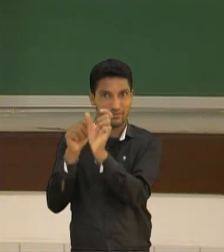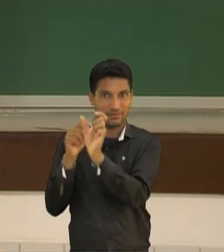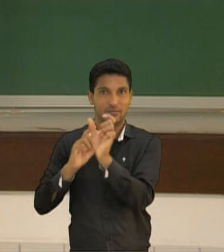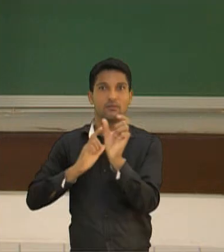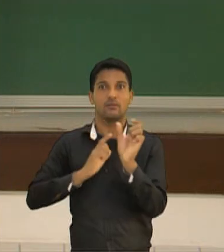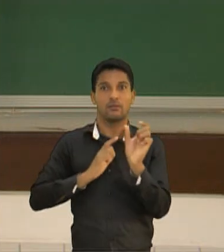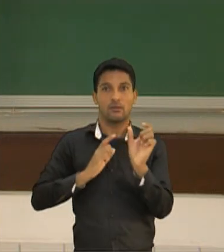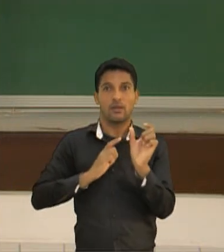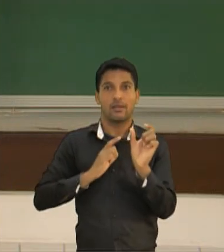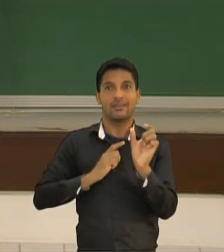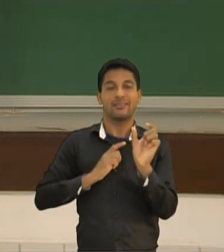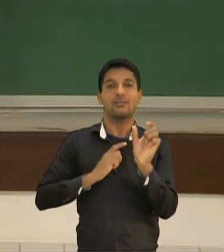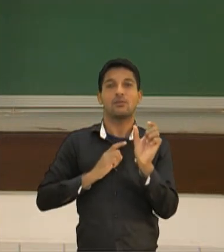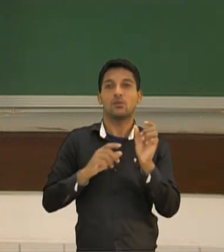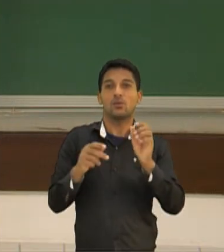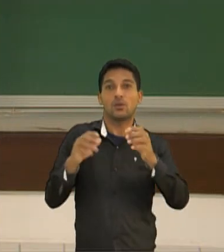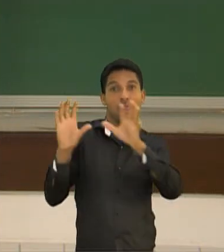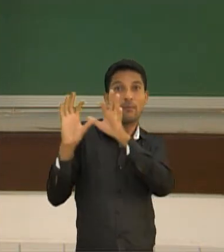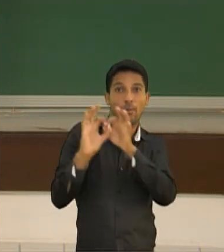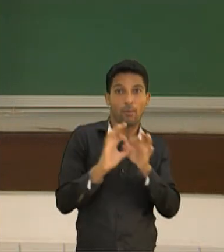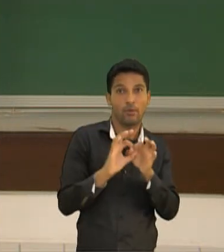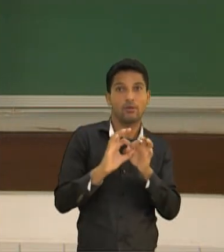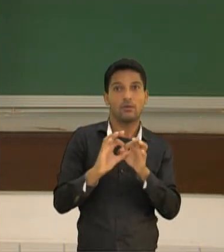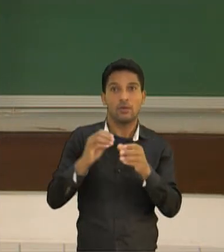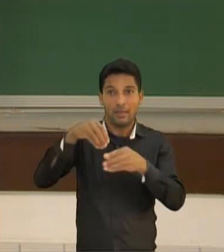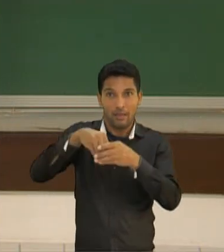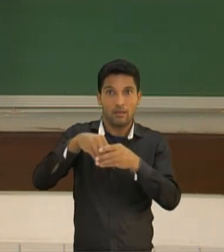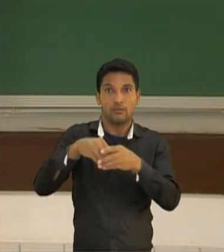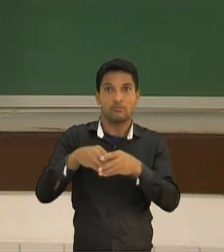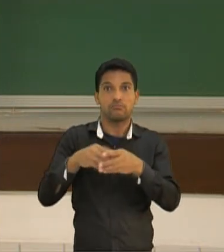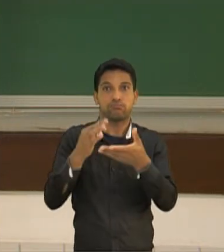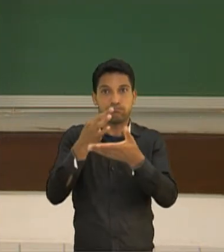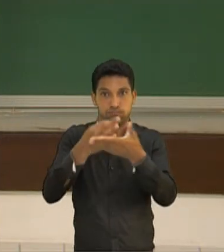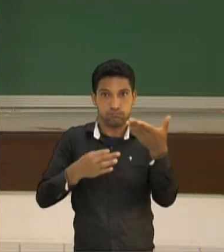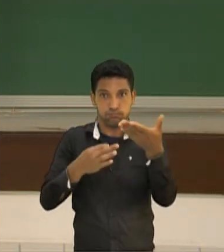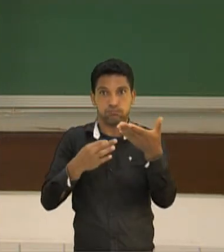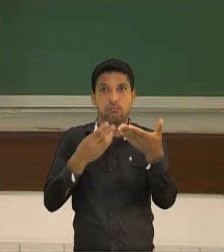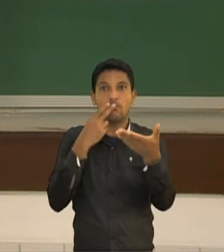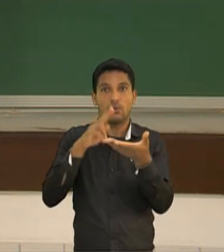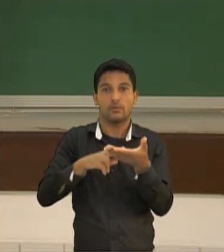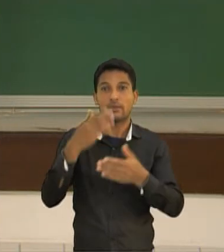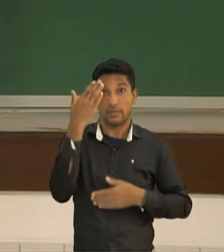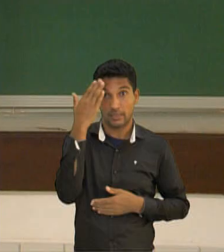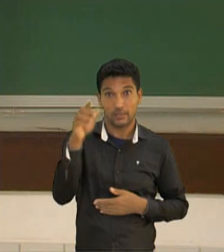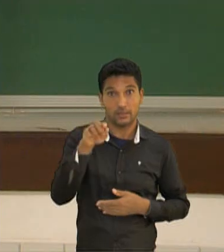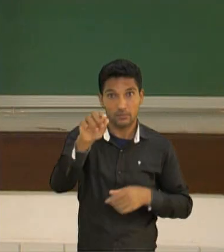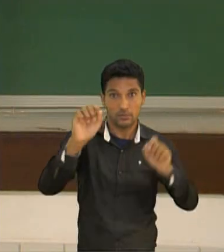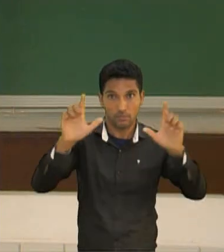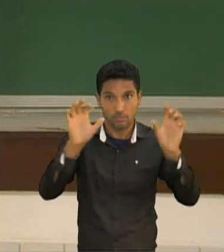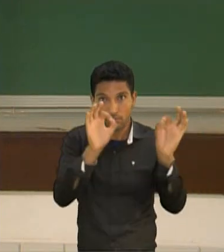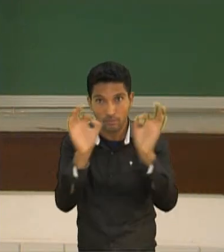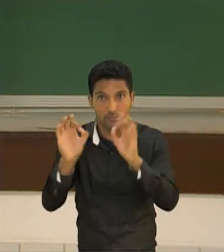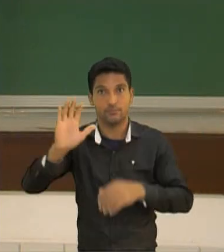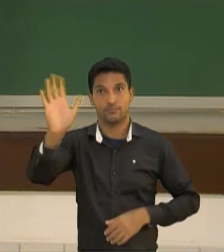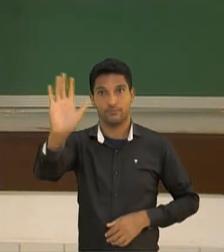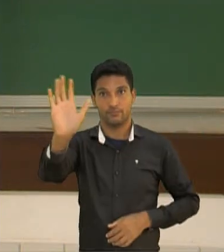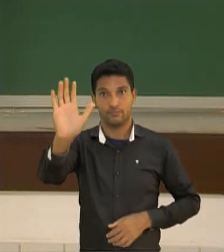dentro de um contexto. Agradeço muito a participação de todas e permaneçam em suas casas se puderem.